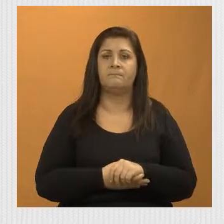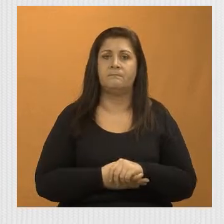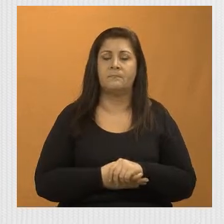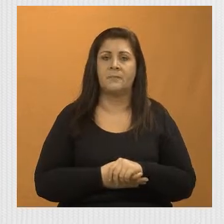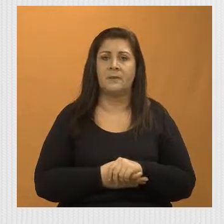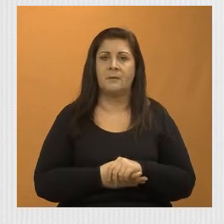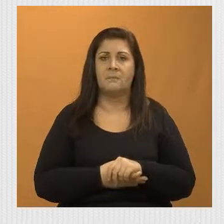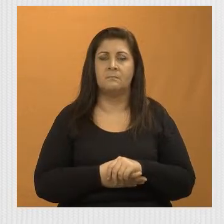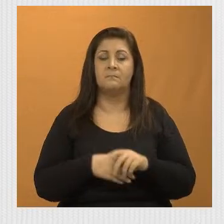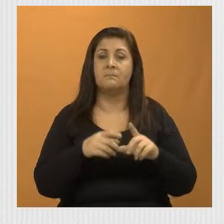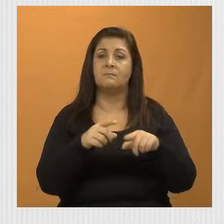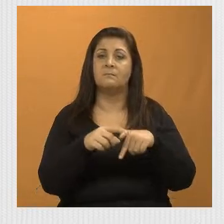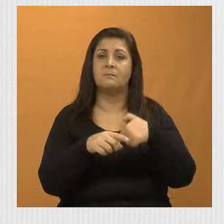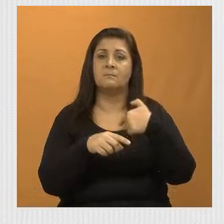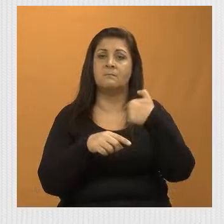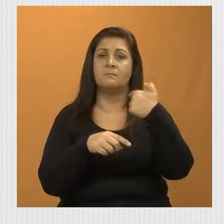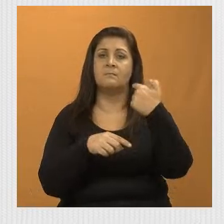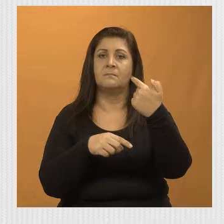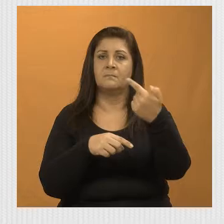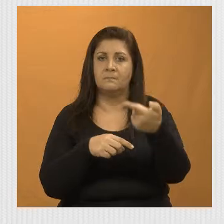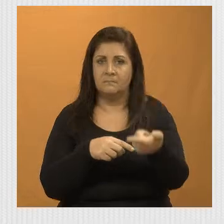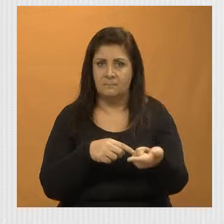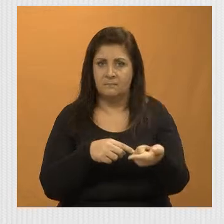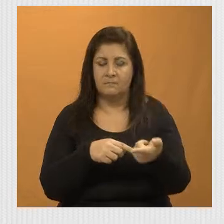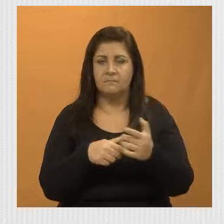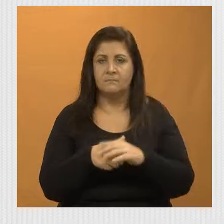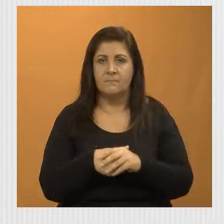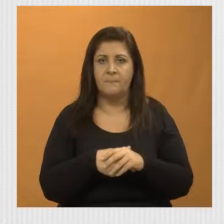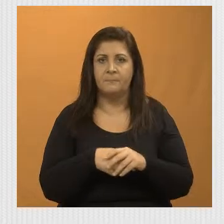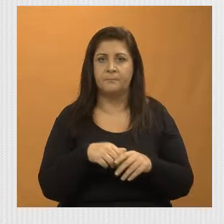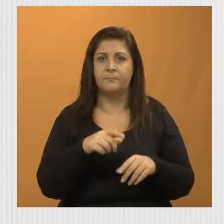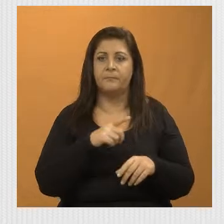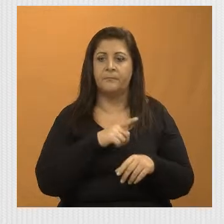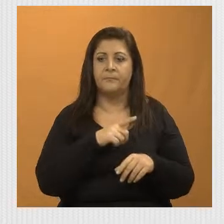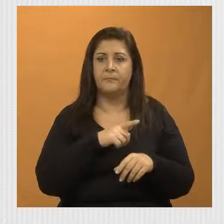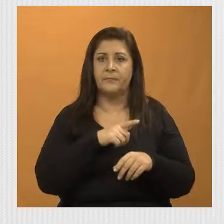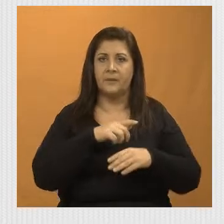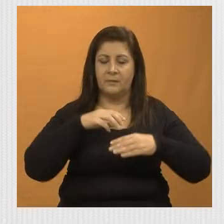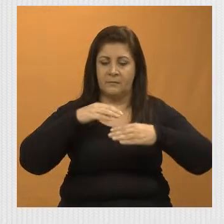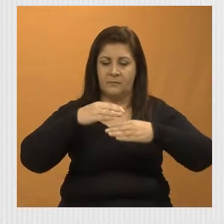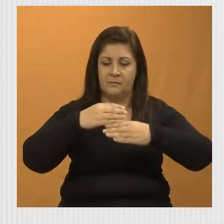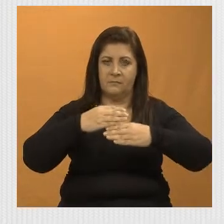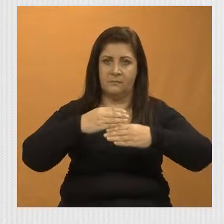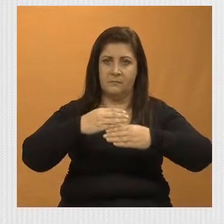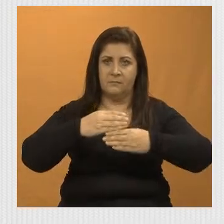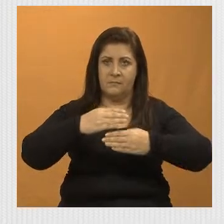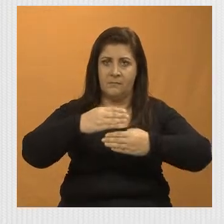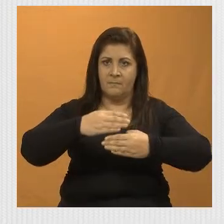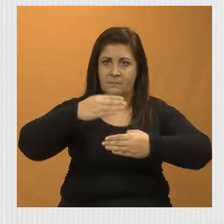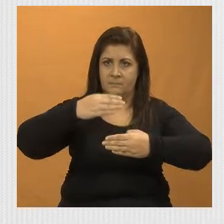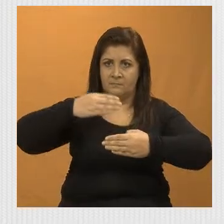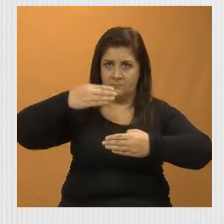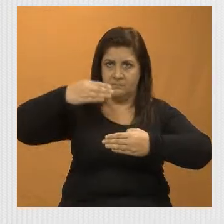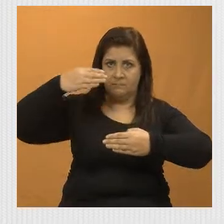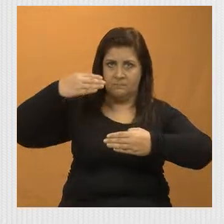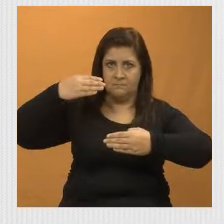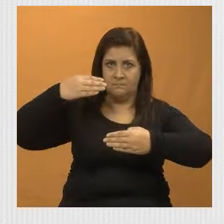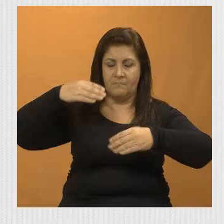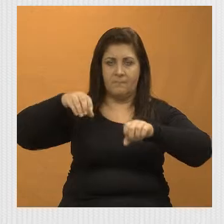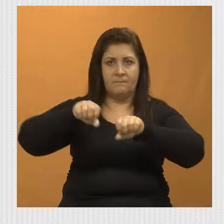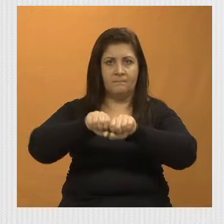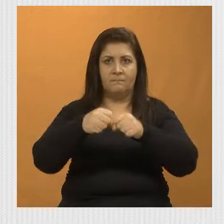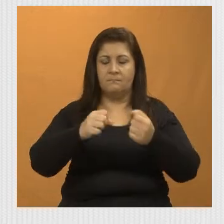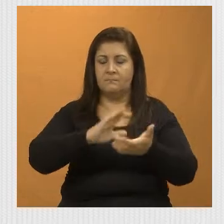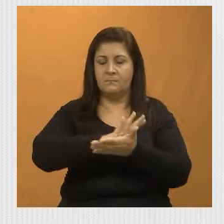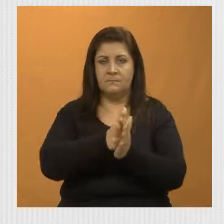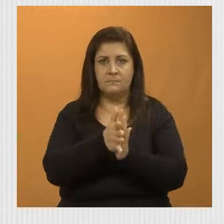Automaticamente, após essa situação, nós tivemos a estrutura da arquibancada do outro lado que cedeu, né?